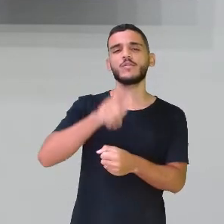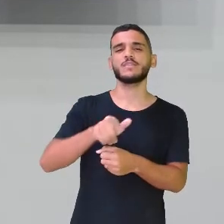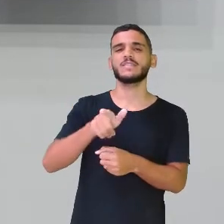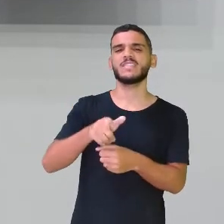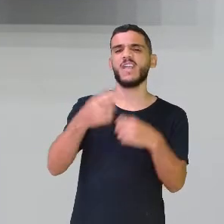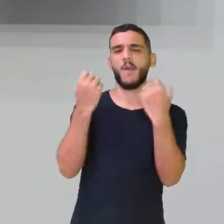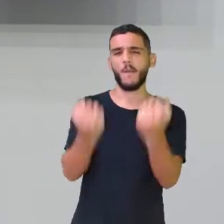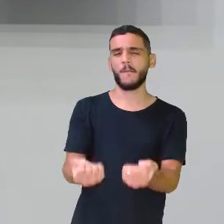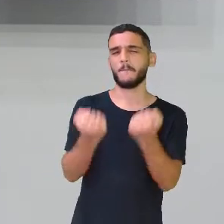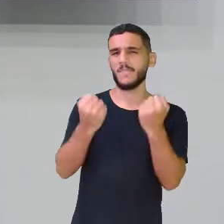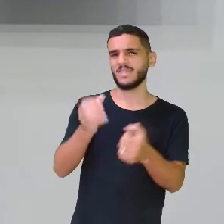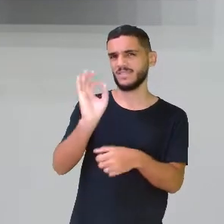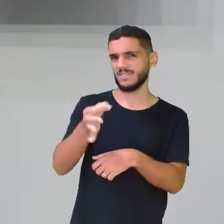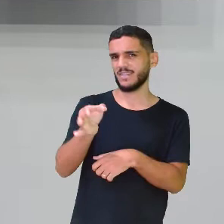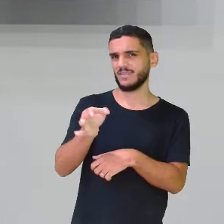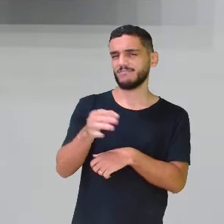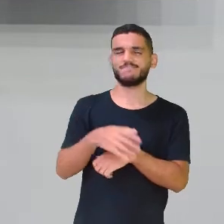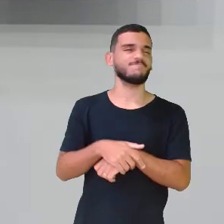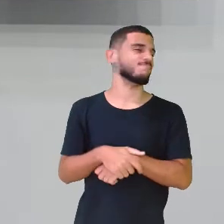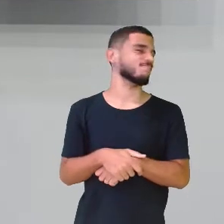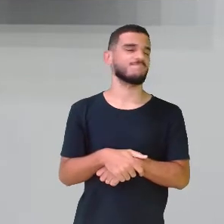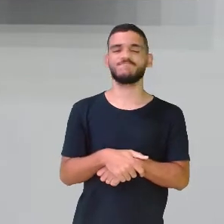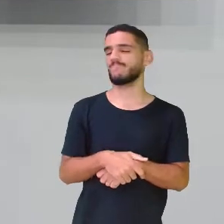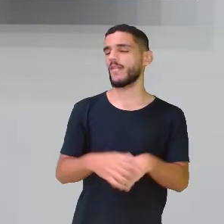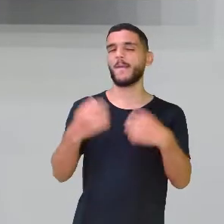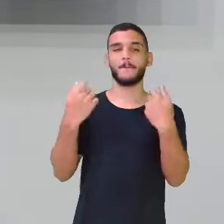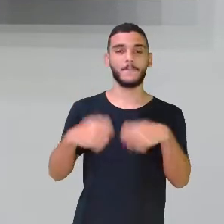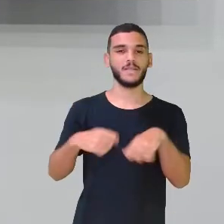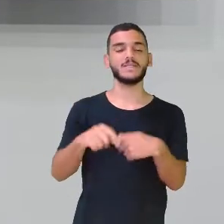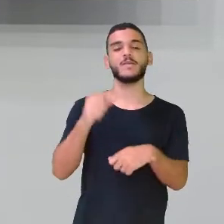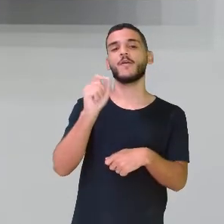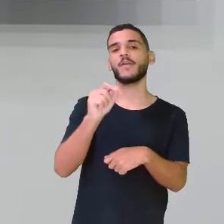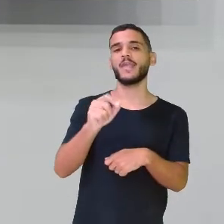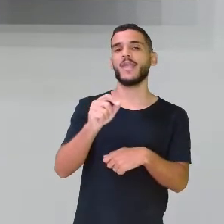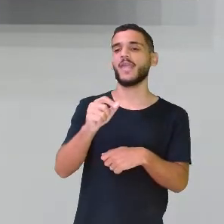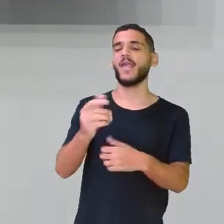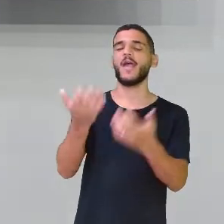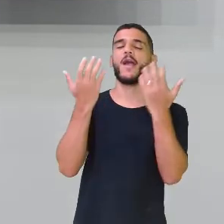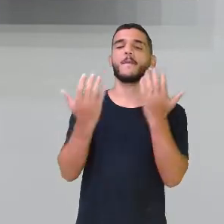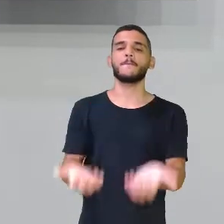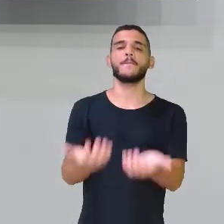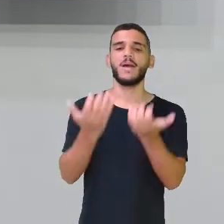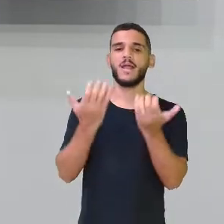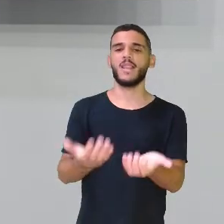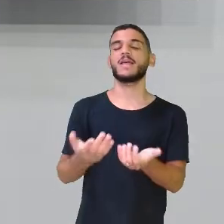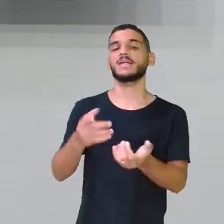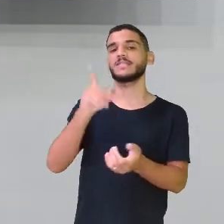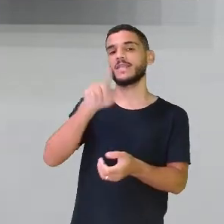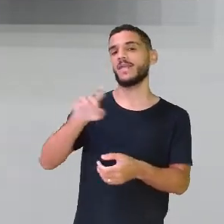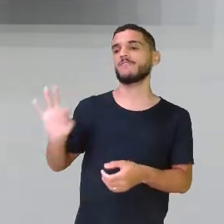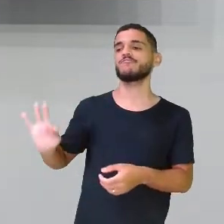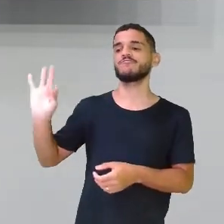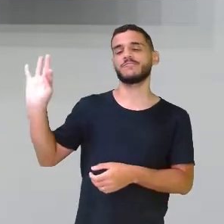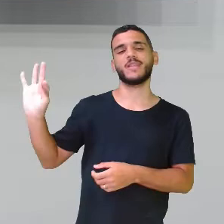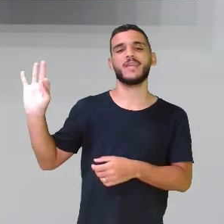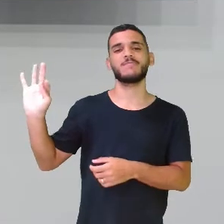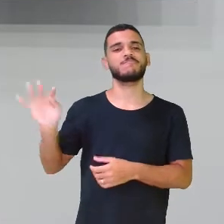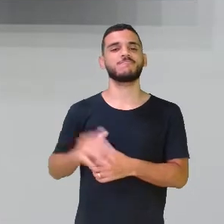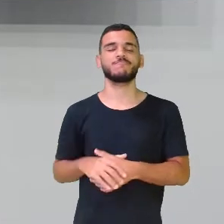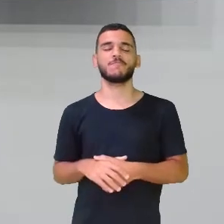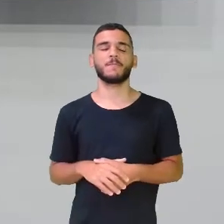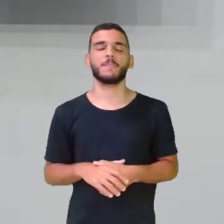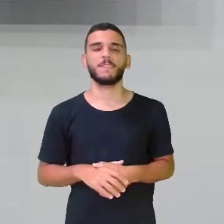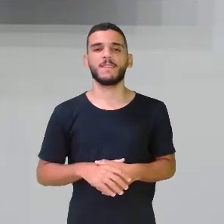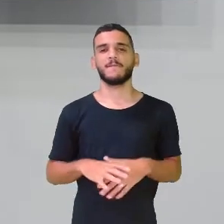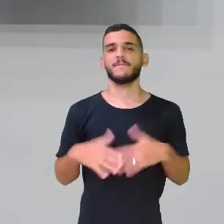exato? Não, porque eu preciso de uma balança específica que meça em tonelada. Quinto ano,